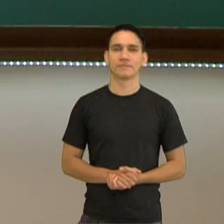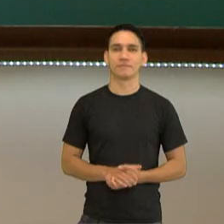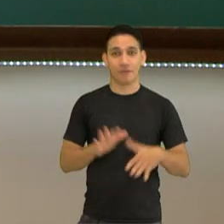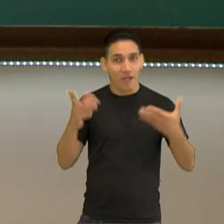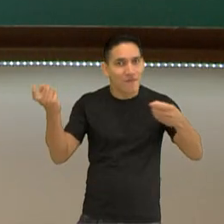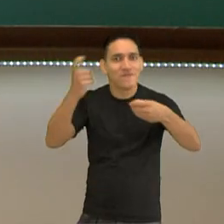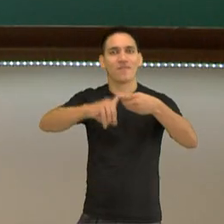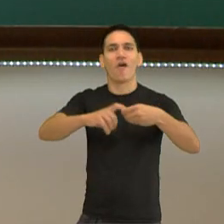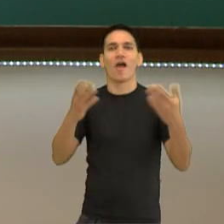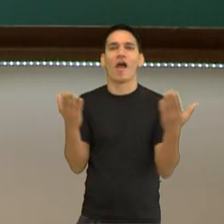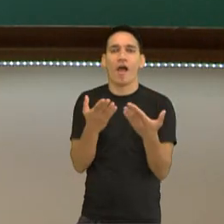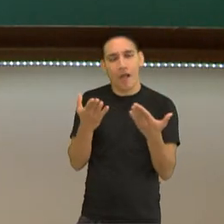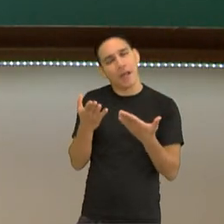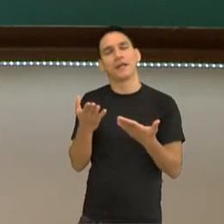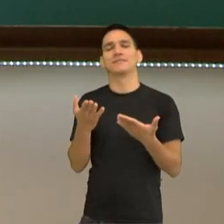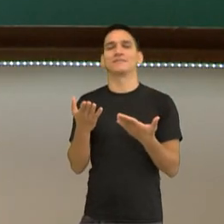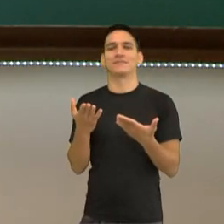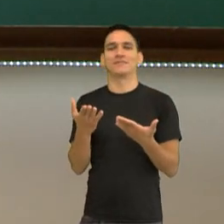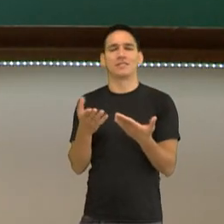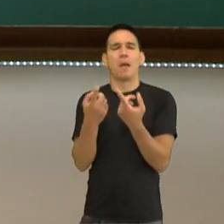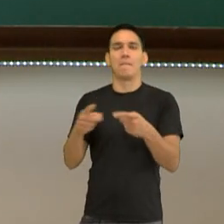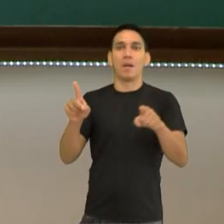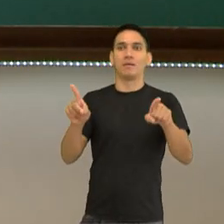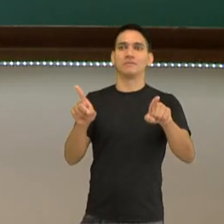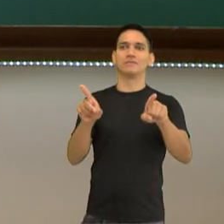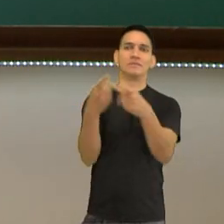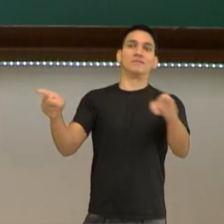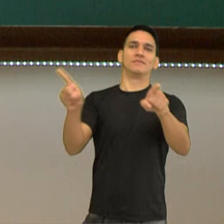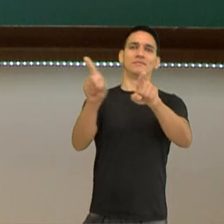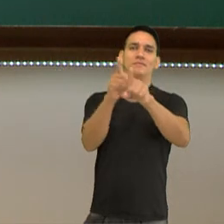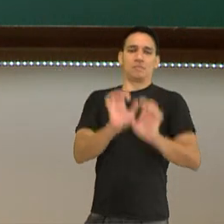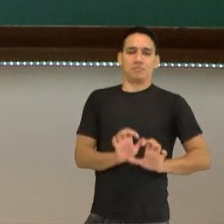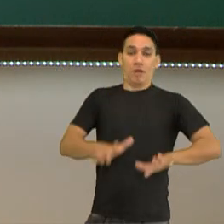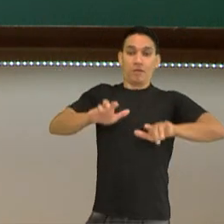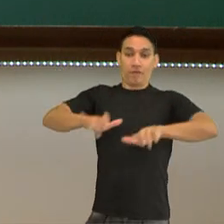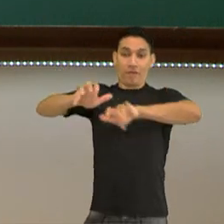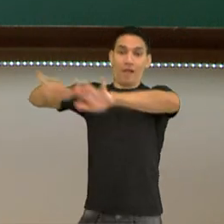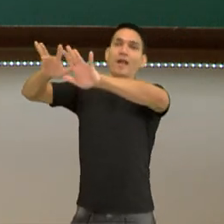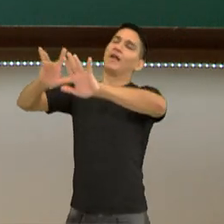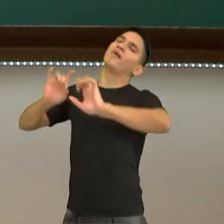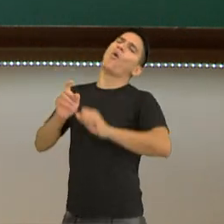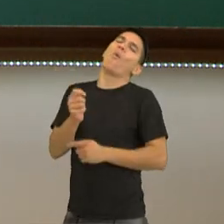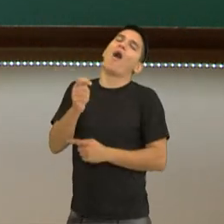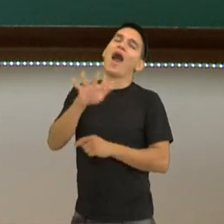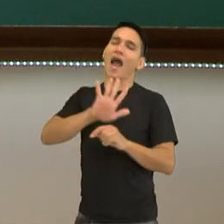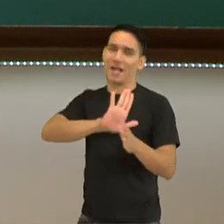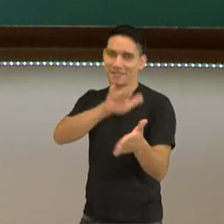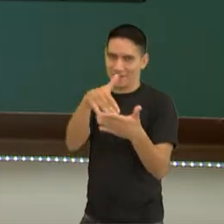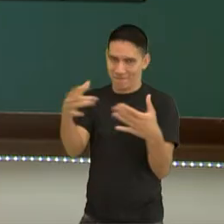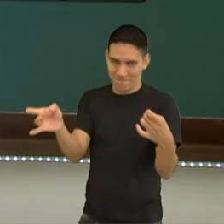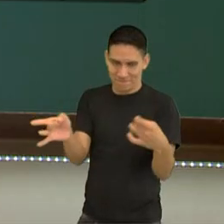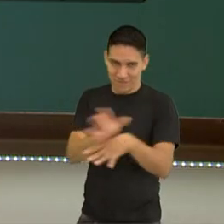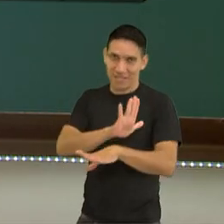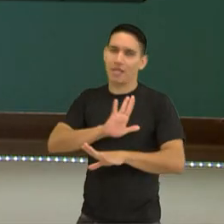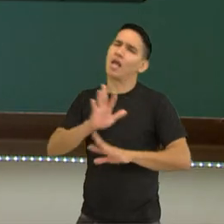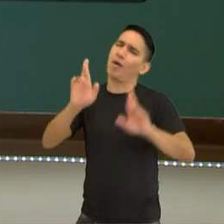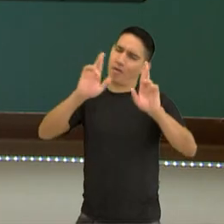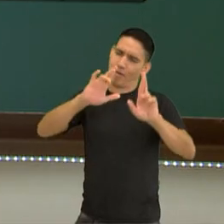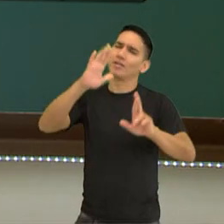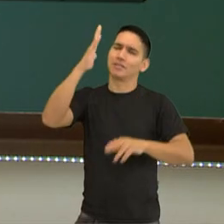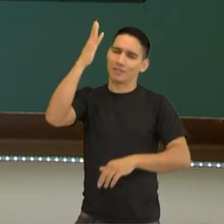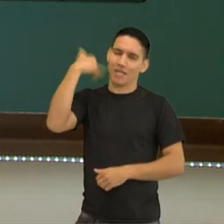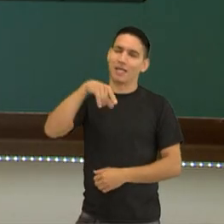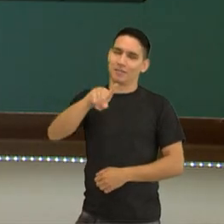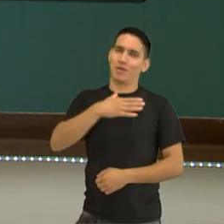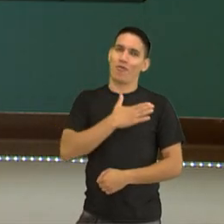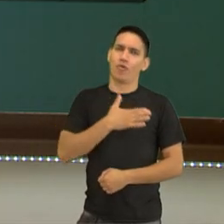De volta aqui, né, com essa música, estamos chegando ao final, eu garanto que você gostou, tente fazer